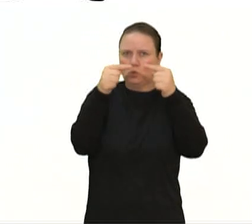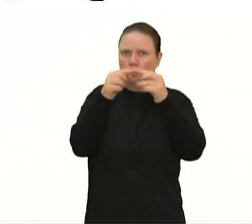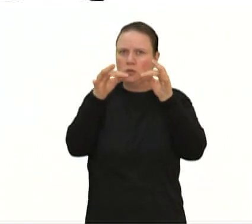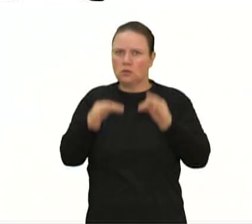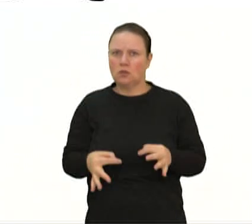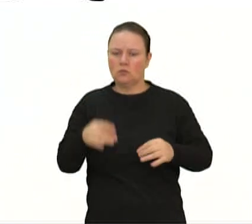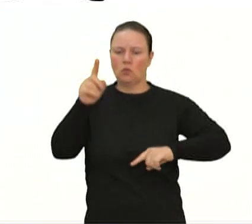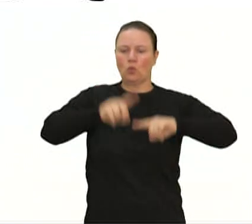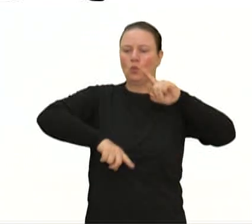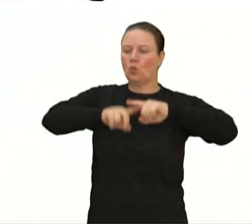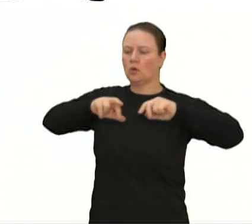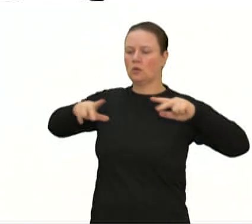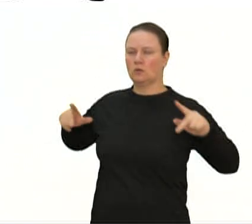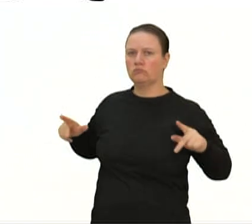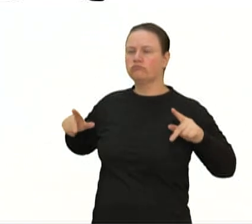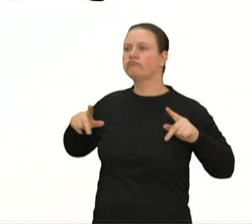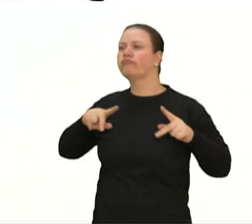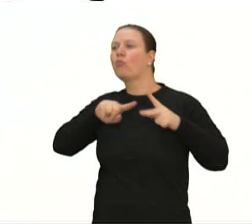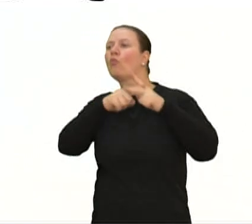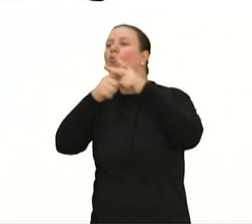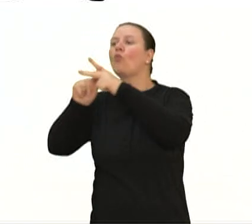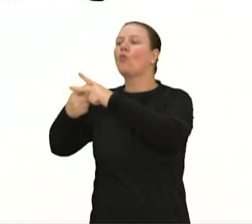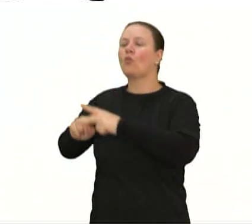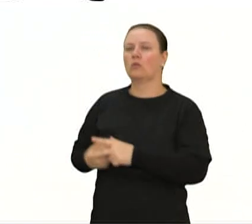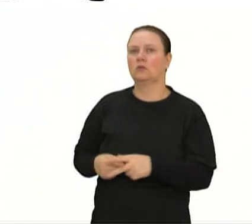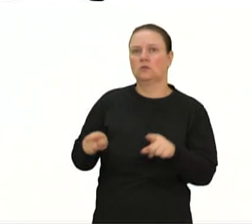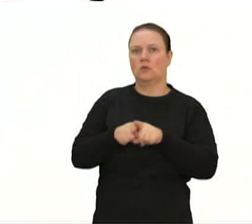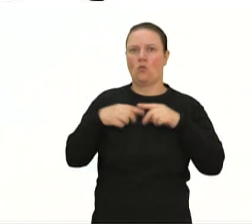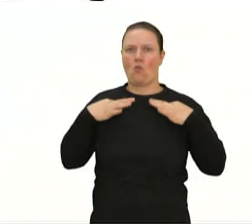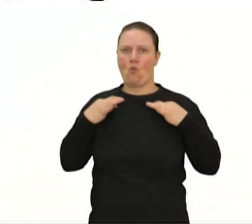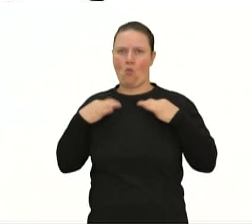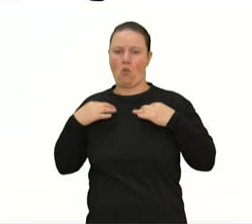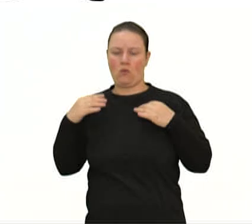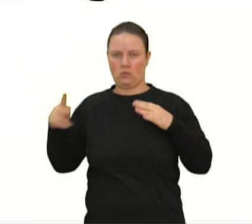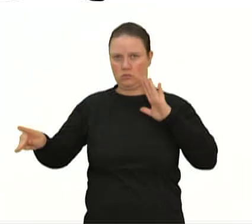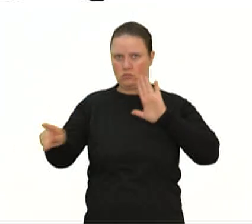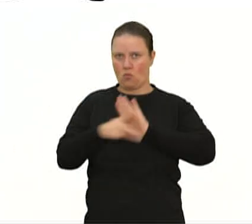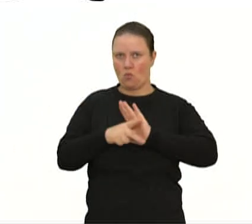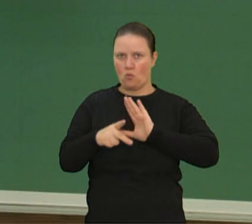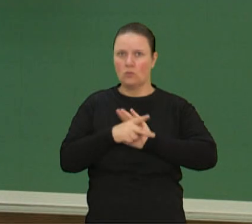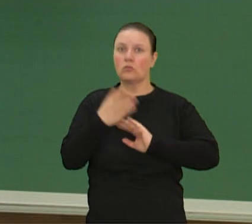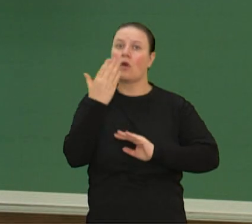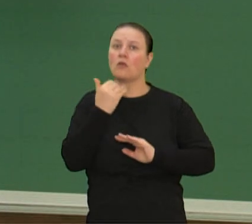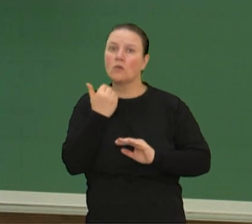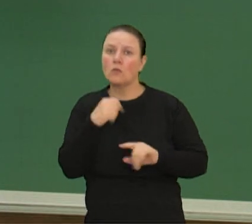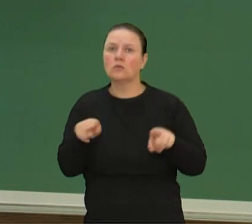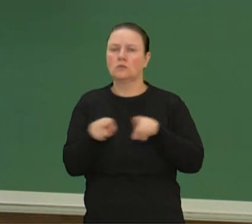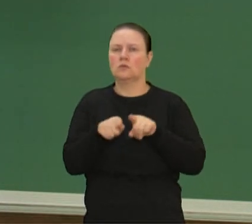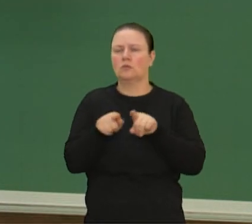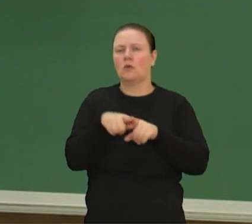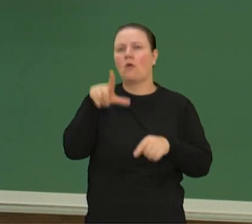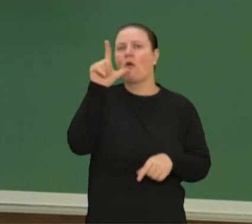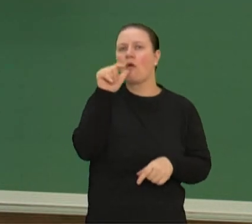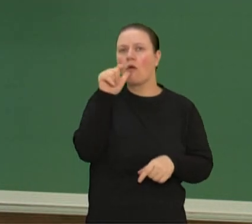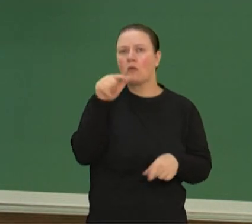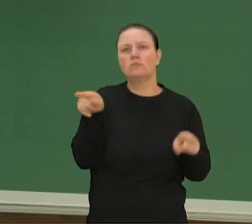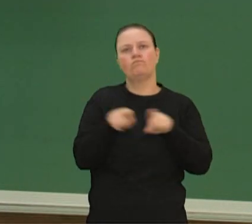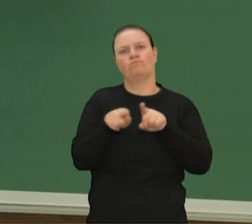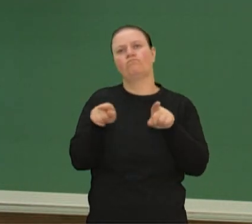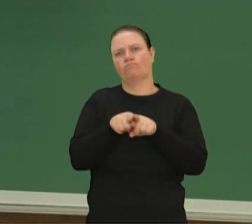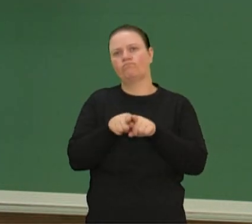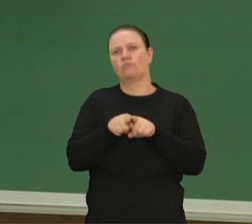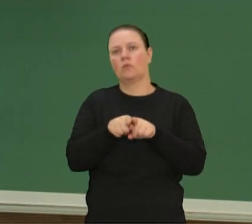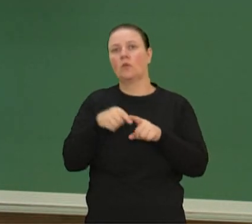dos equipamentos em boas condições, uso de roupas apropriadas, alimentação e hidratação adequadas. Esses